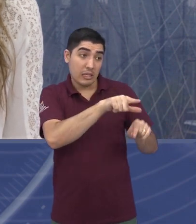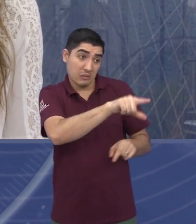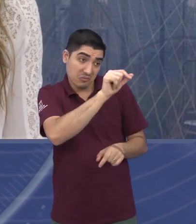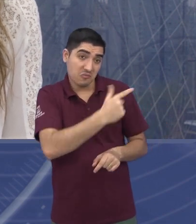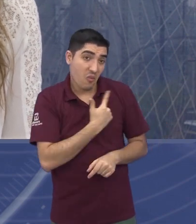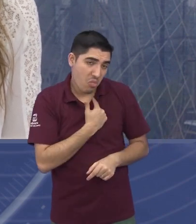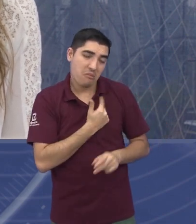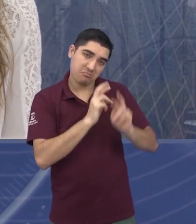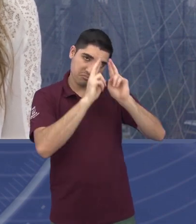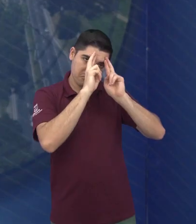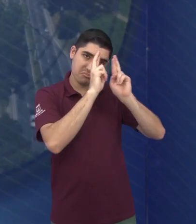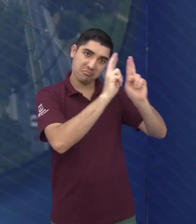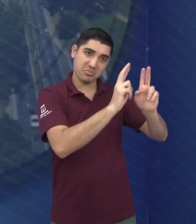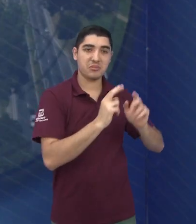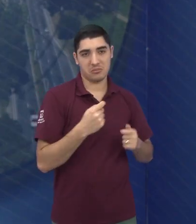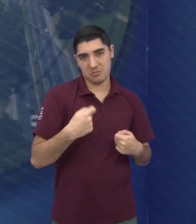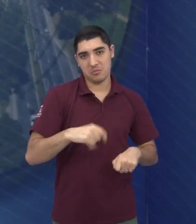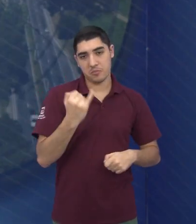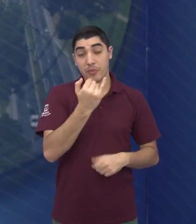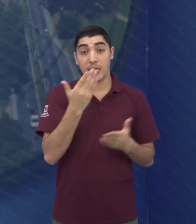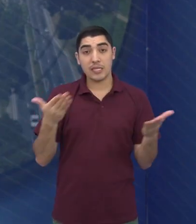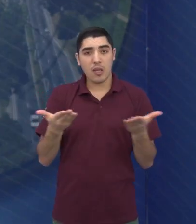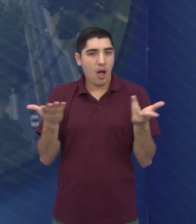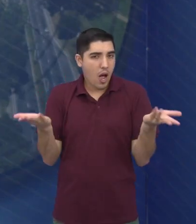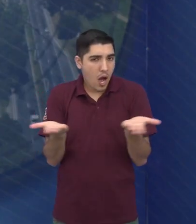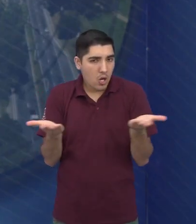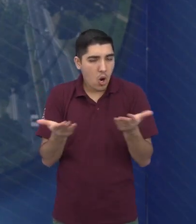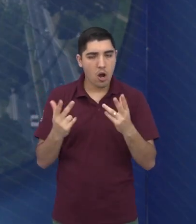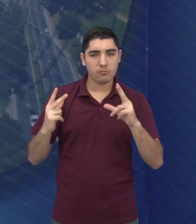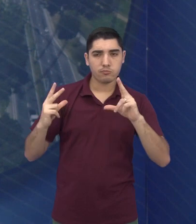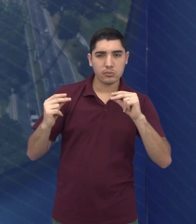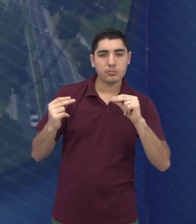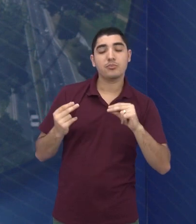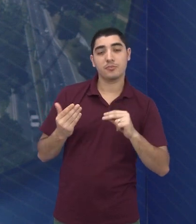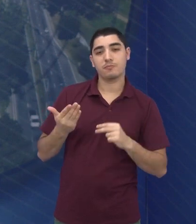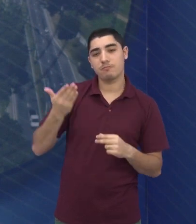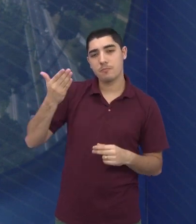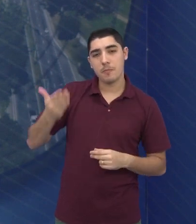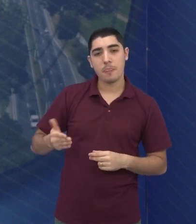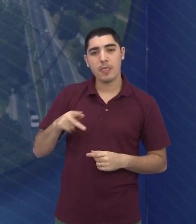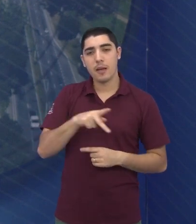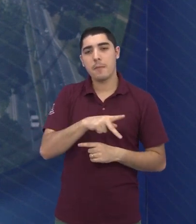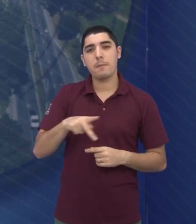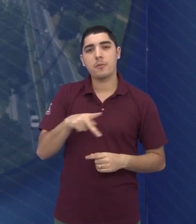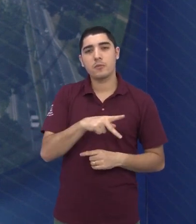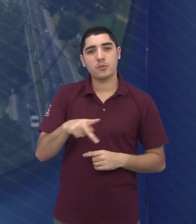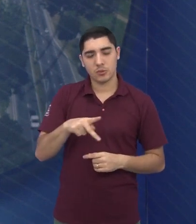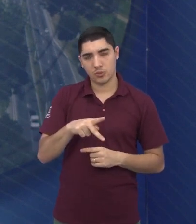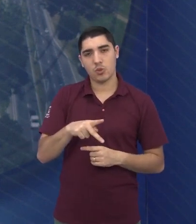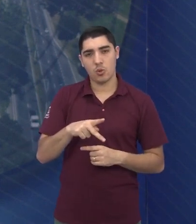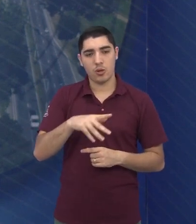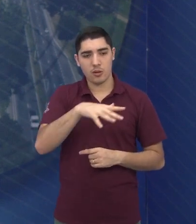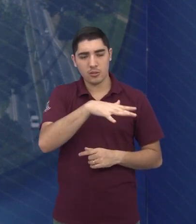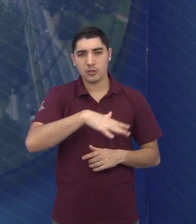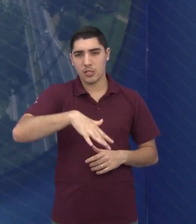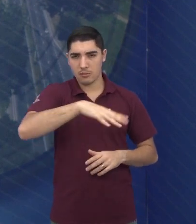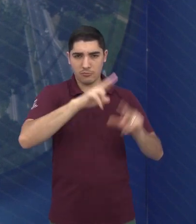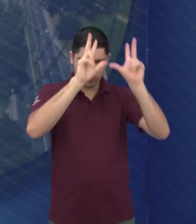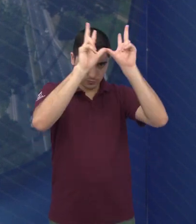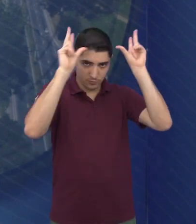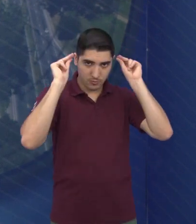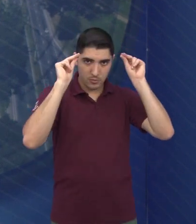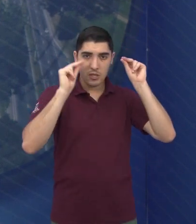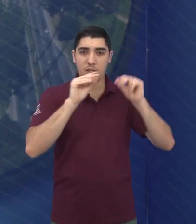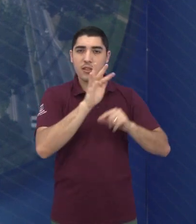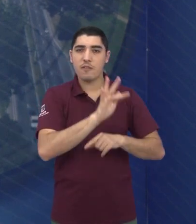respeitada. Bom, como eu falei pra gente seguir, então, agora a gente vai bater um papo, gente, com a professora do Departamento de Enfermagem